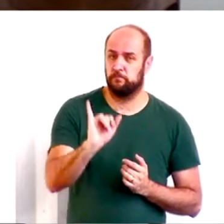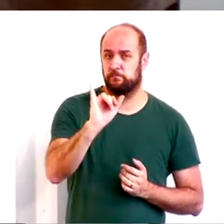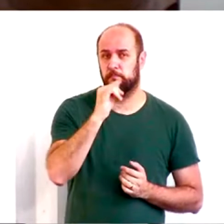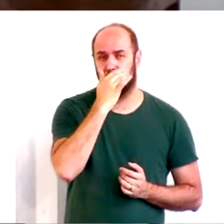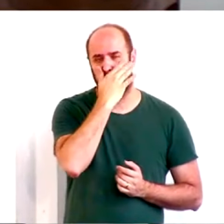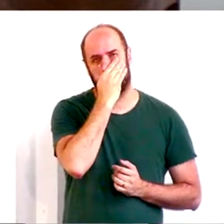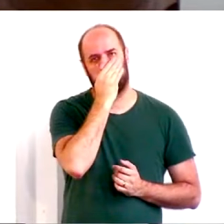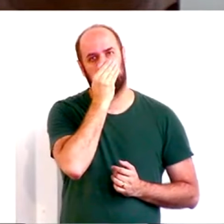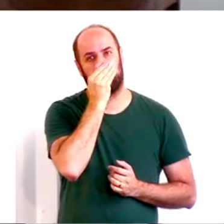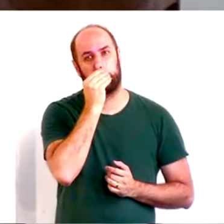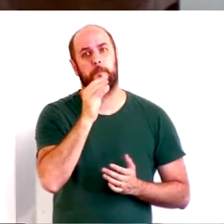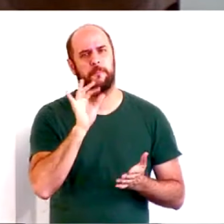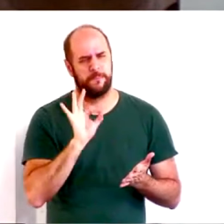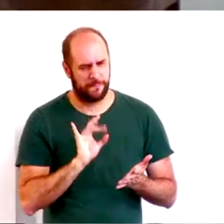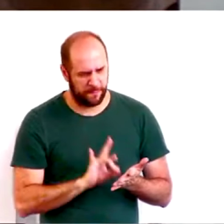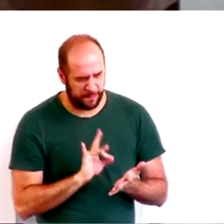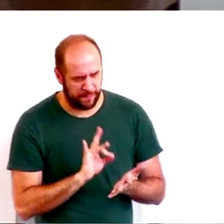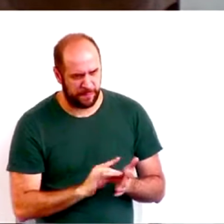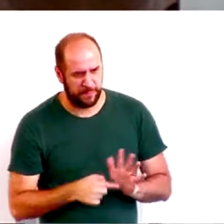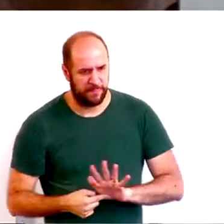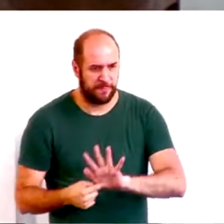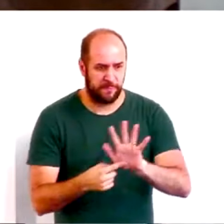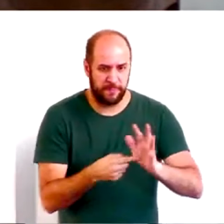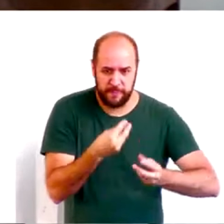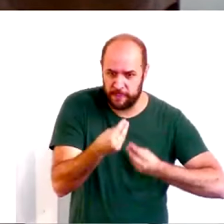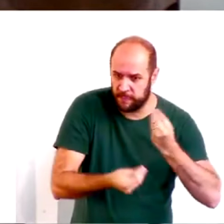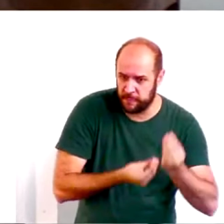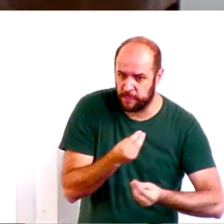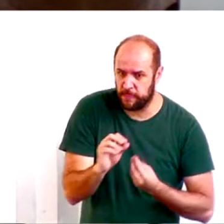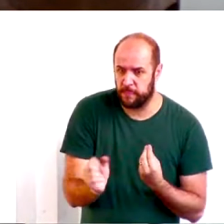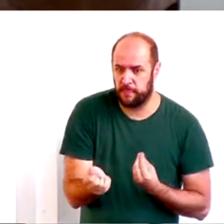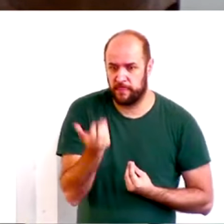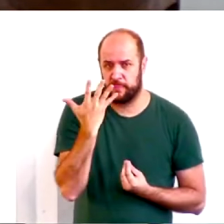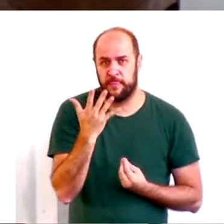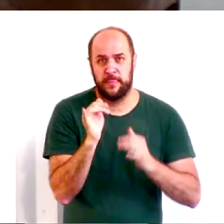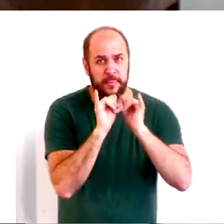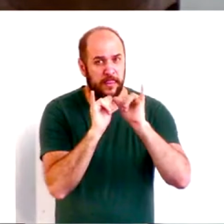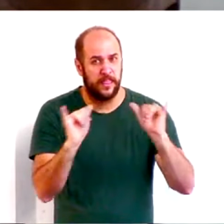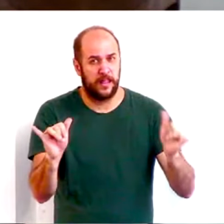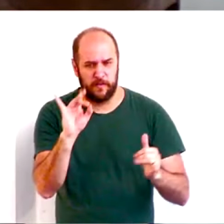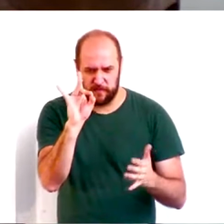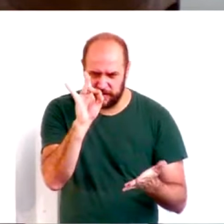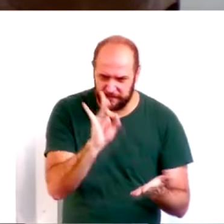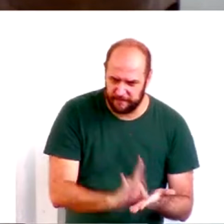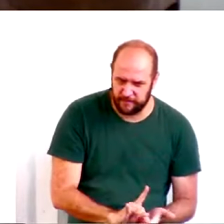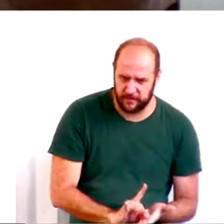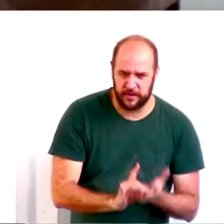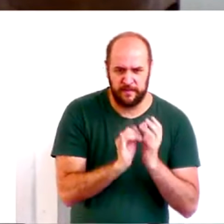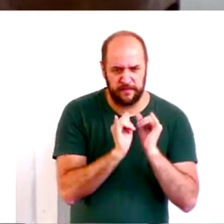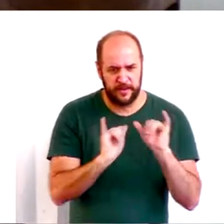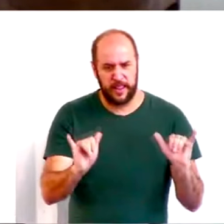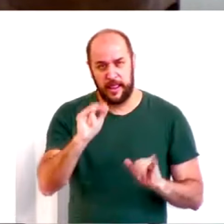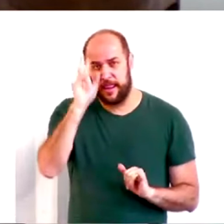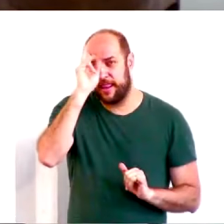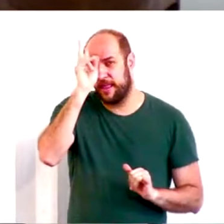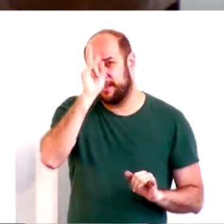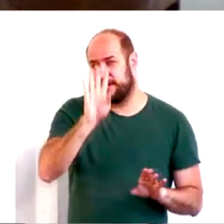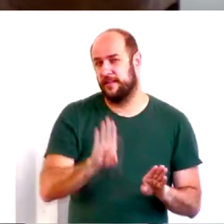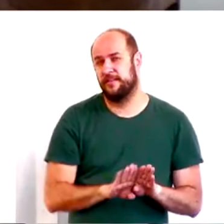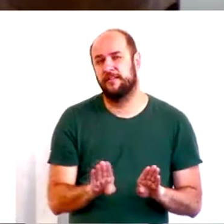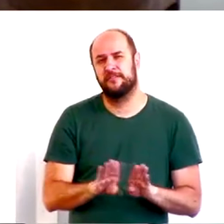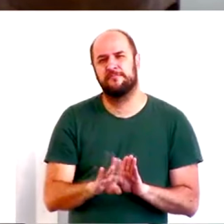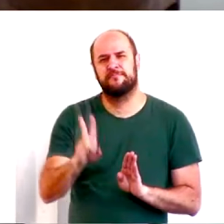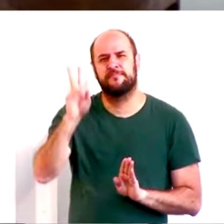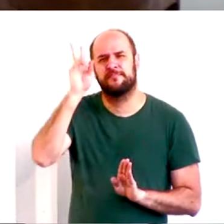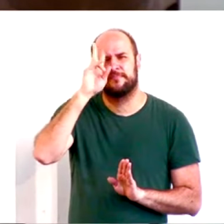é relatado como Promessa é relatado como fato é relembrado é relembrado